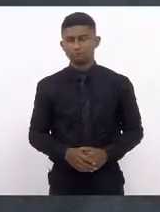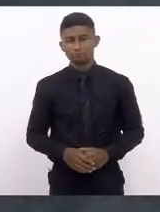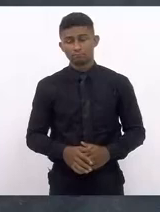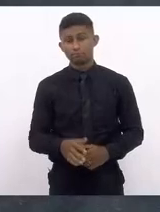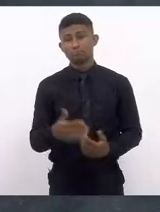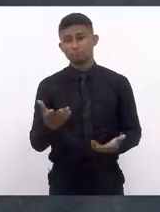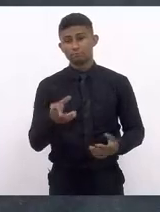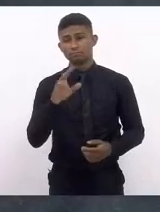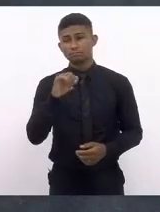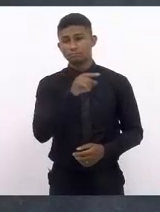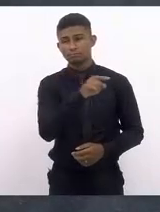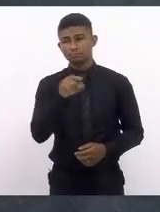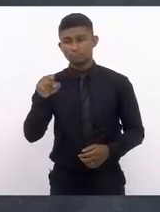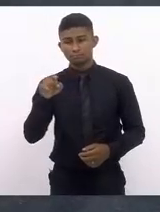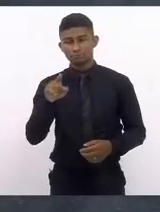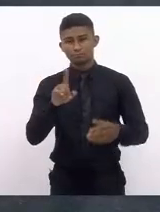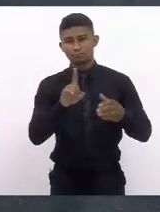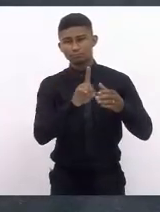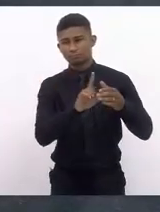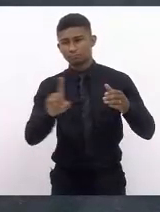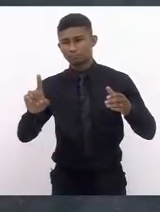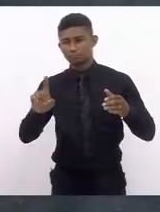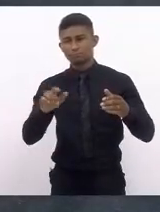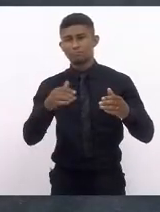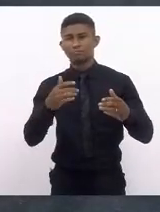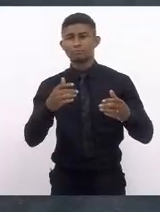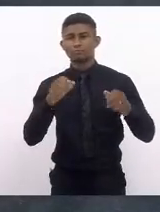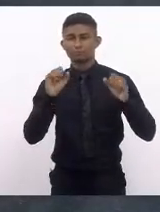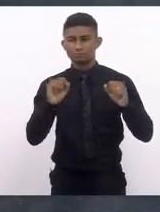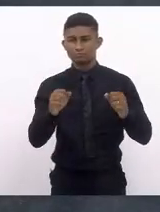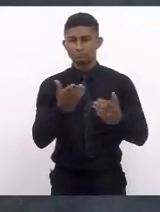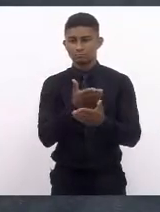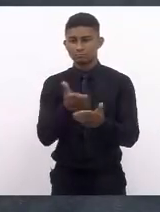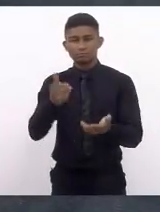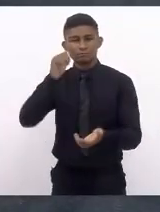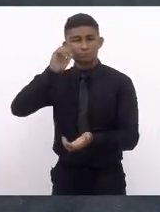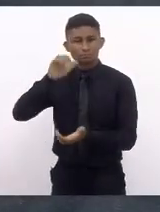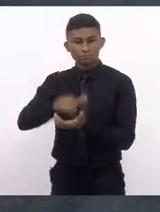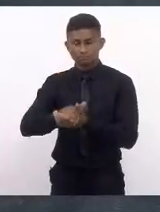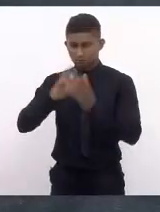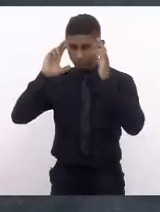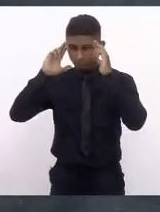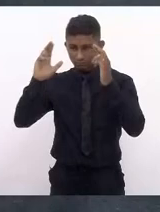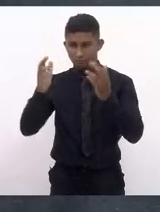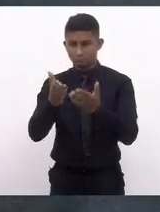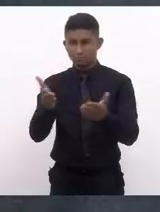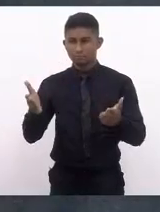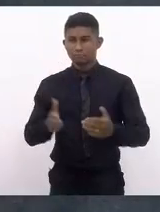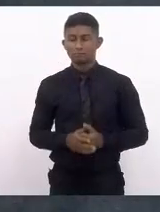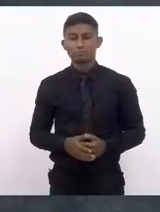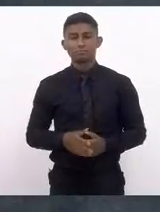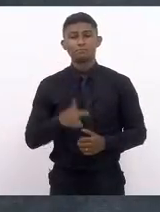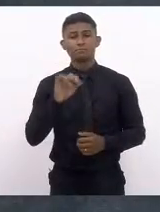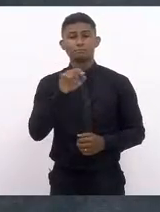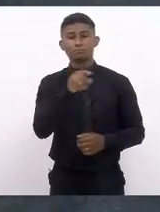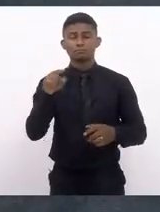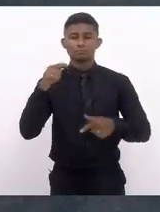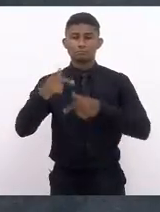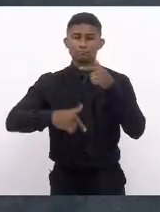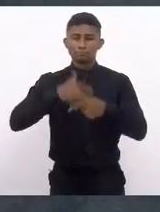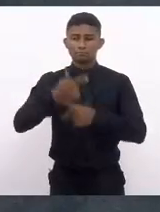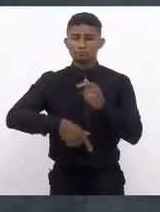quando ele se forem que sejam respeitadas as suas pensionistas quando eles deixarem atividade